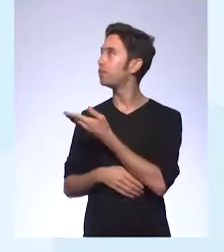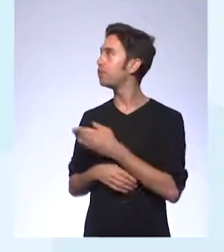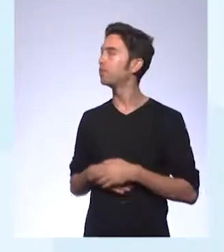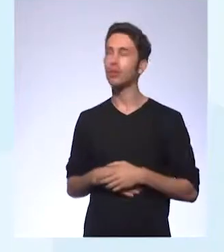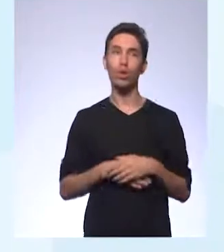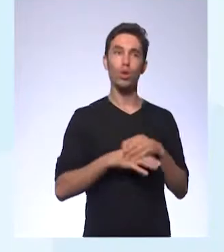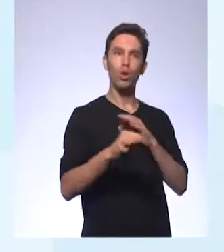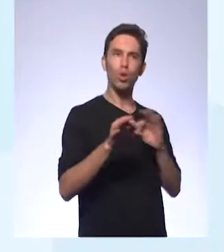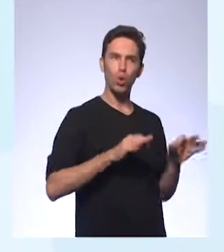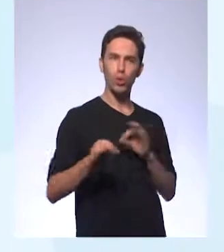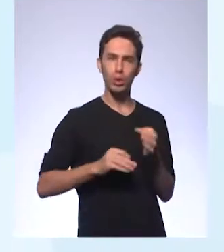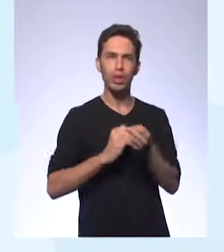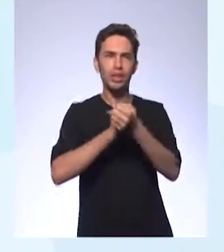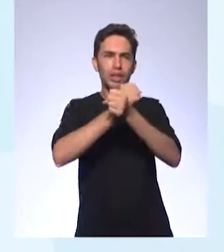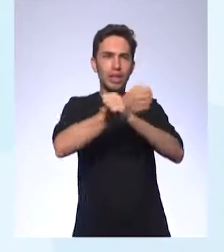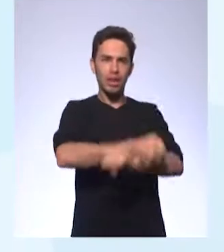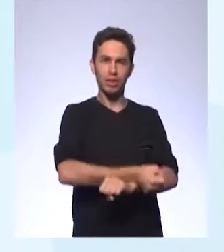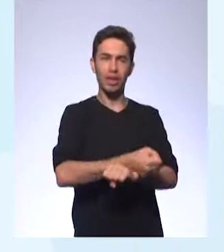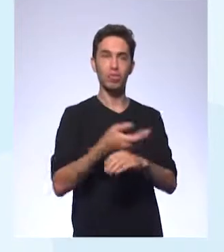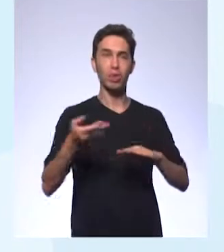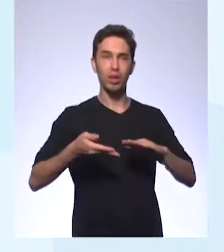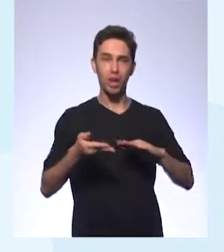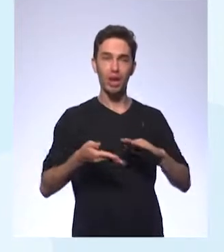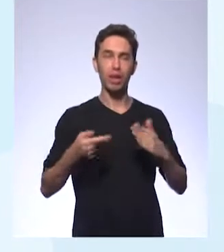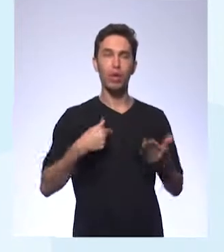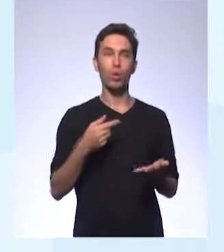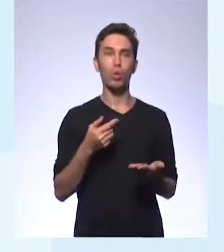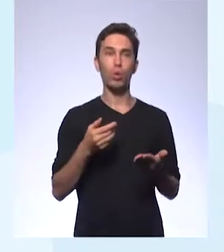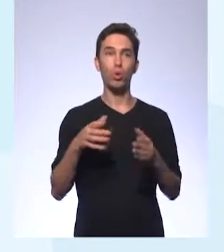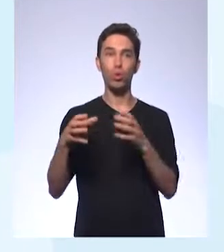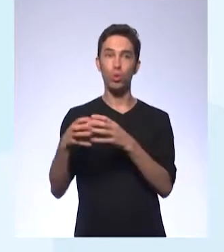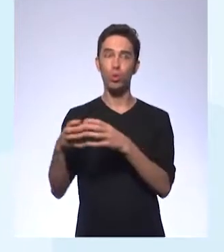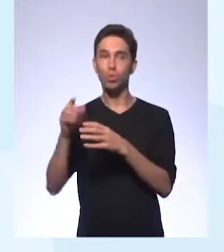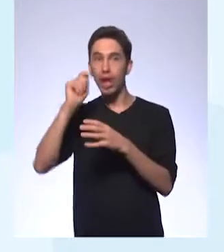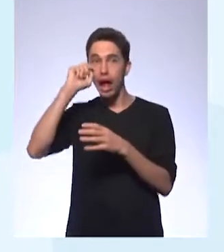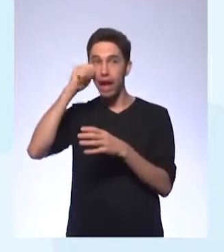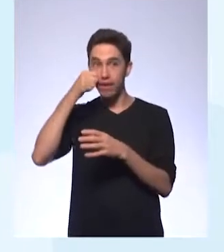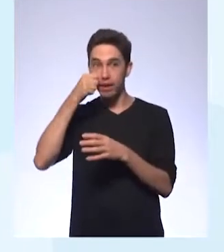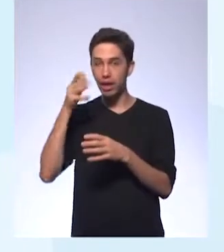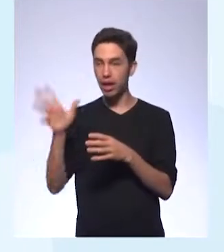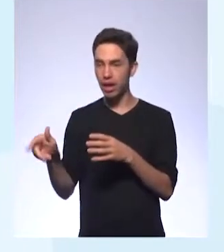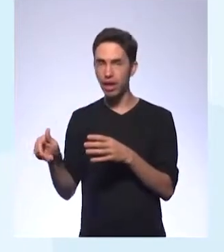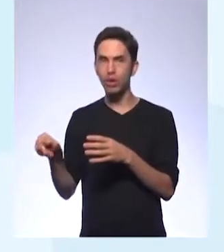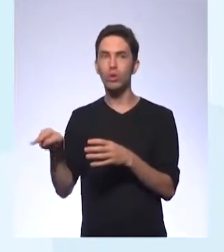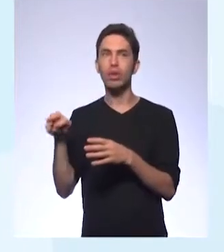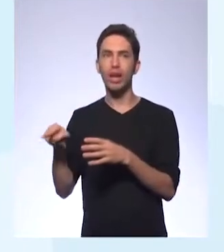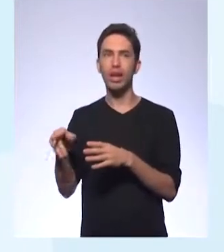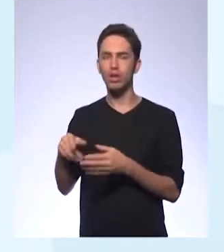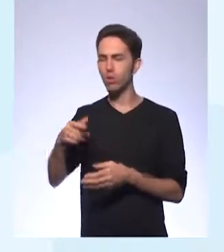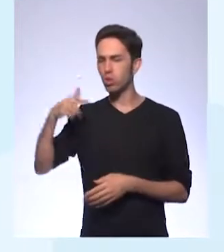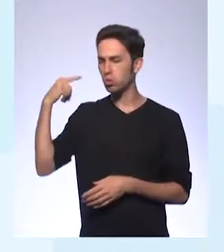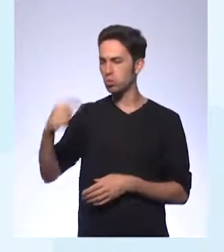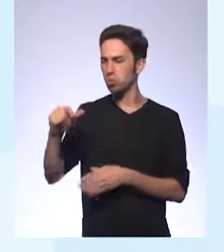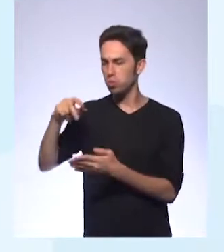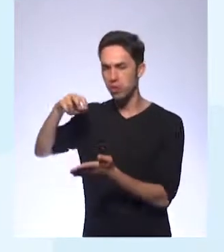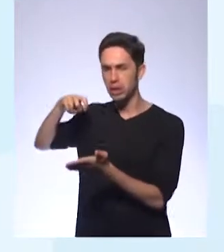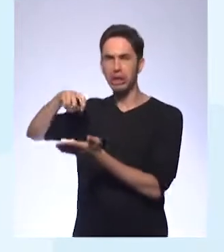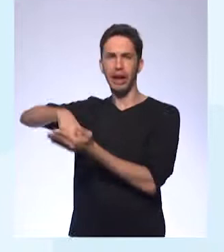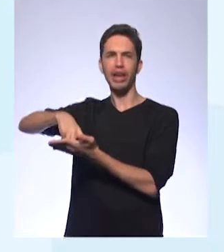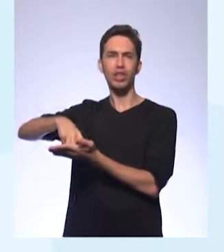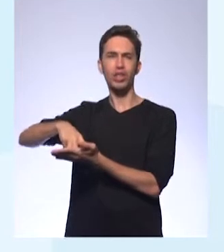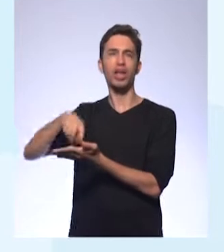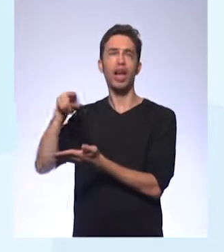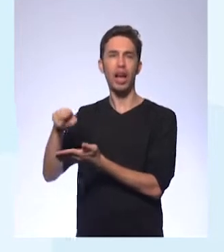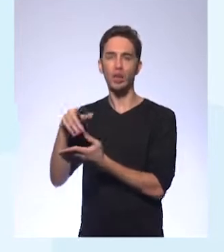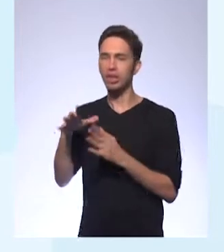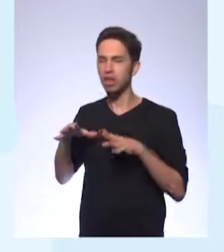No processo de escravidão moderna, os povos africanos foram duramente castigados ao